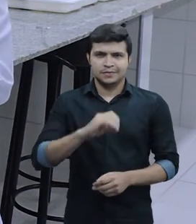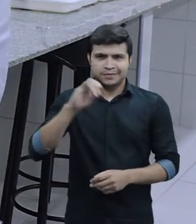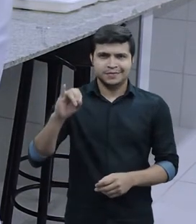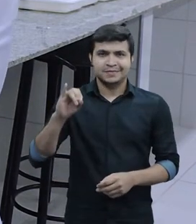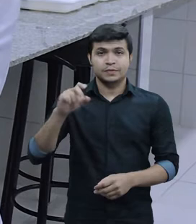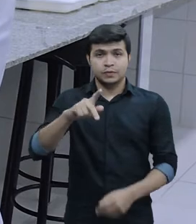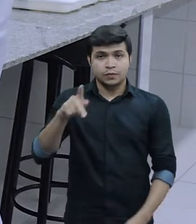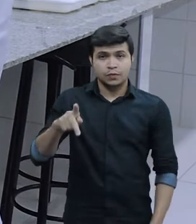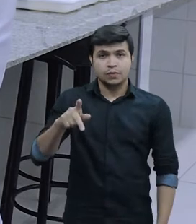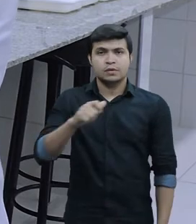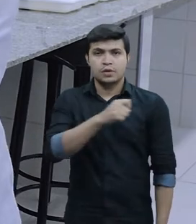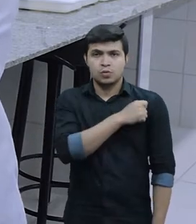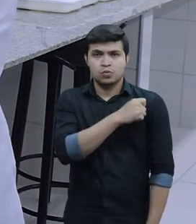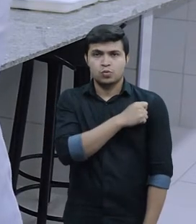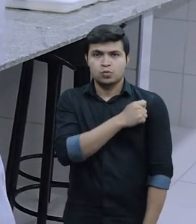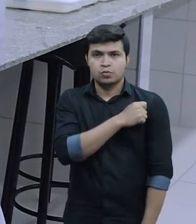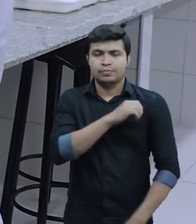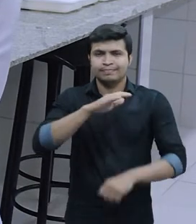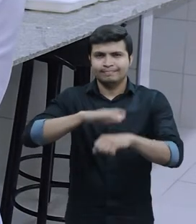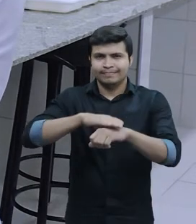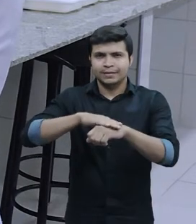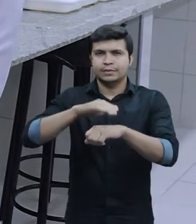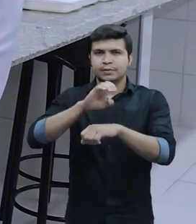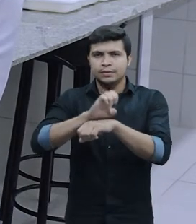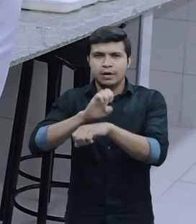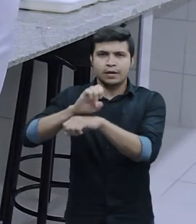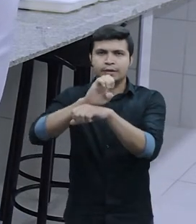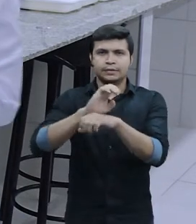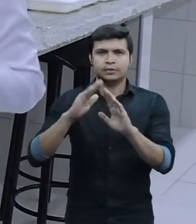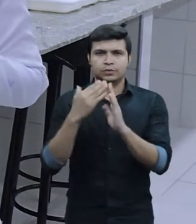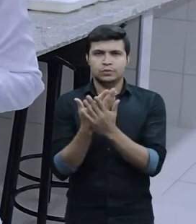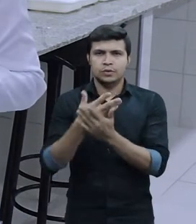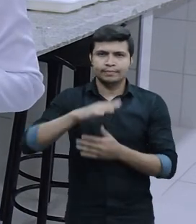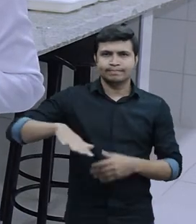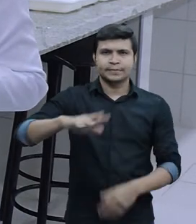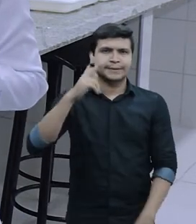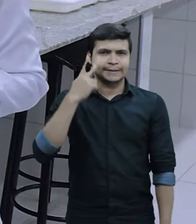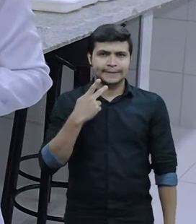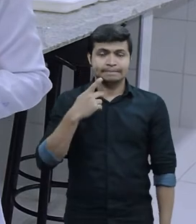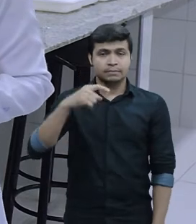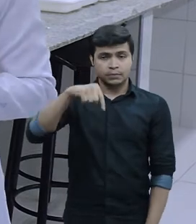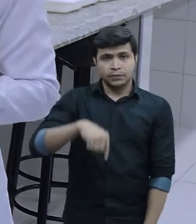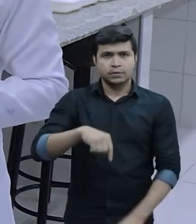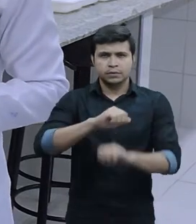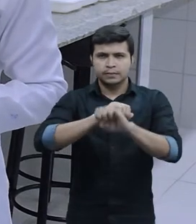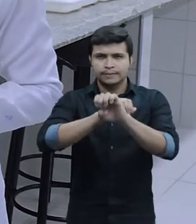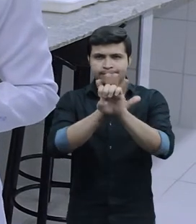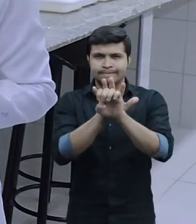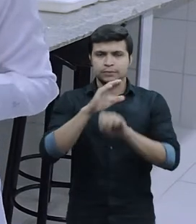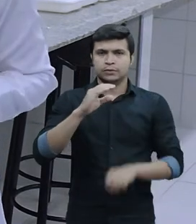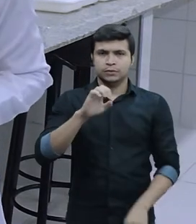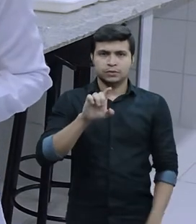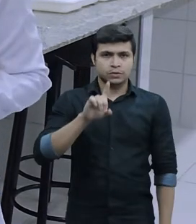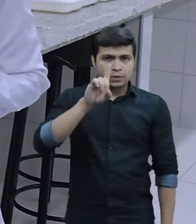Olá, professores e alunos da Rede Pública Estadual de Ensino do Ceará. A Coordenadoria de Formação Docente e Educação à